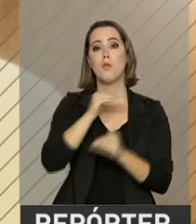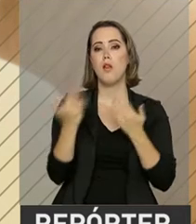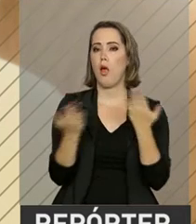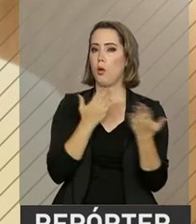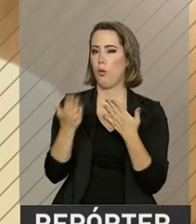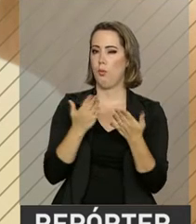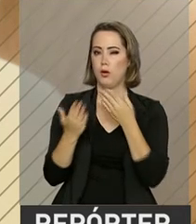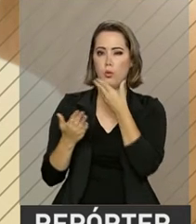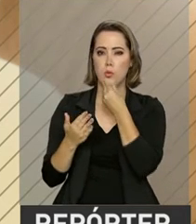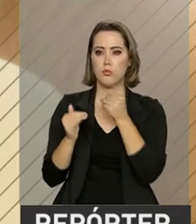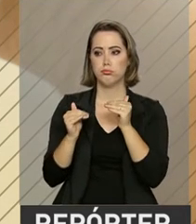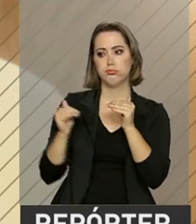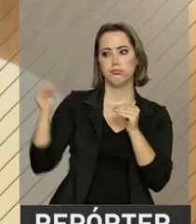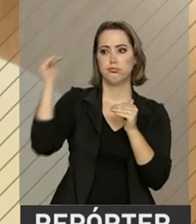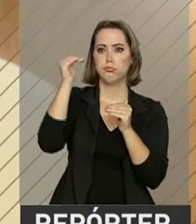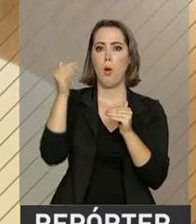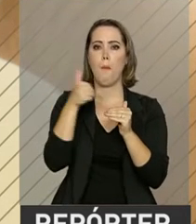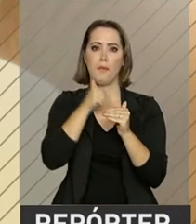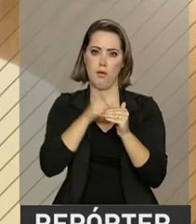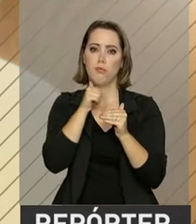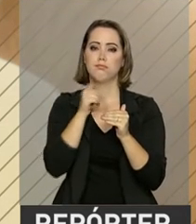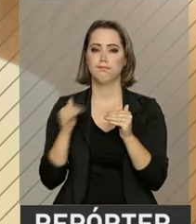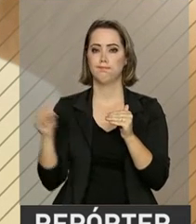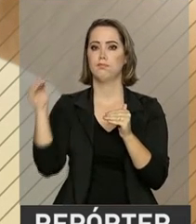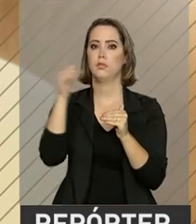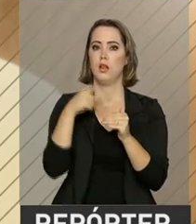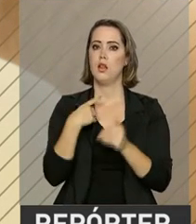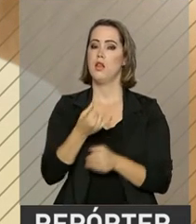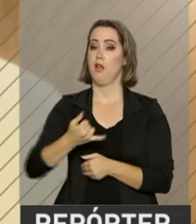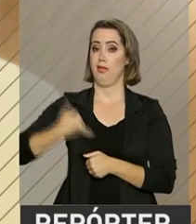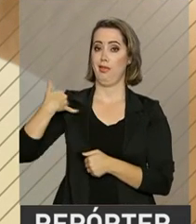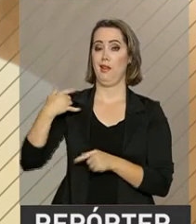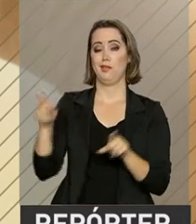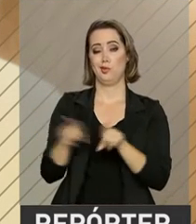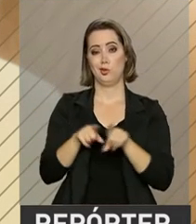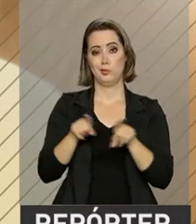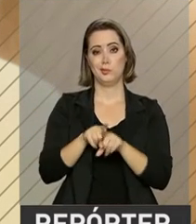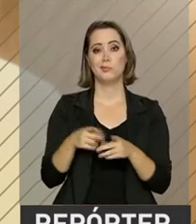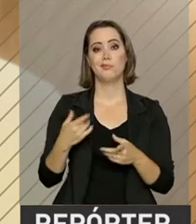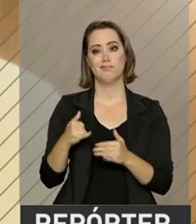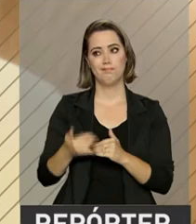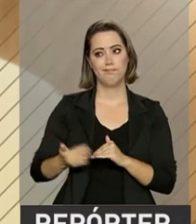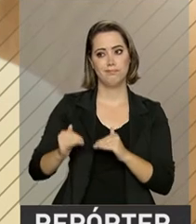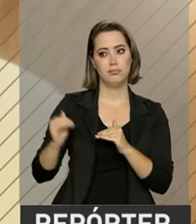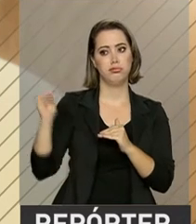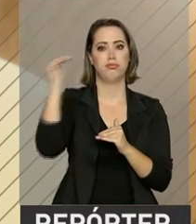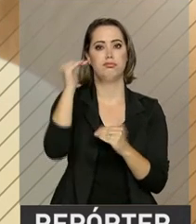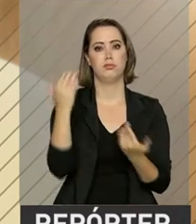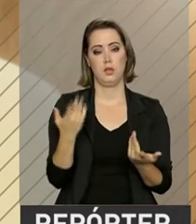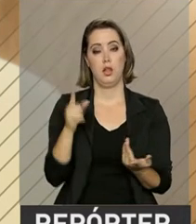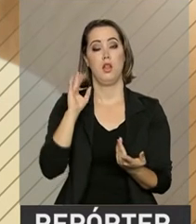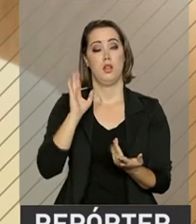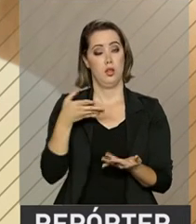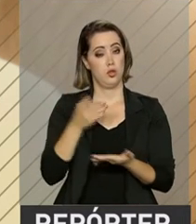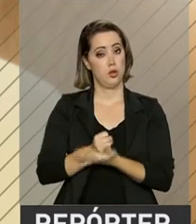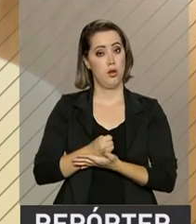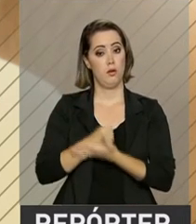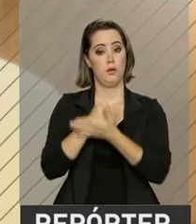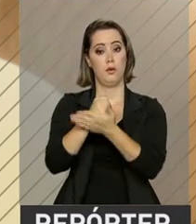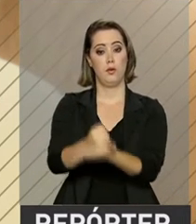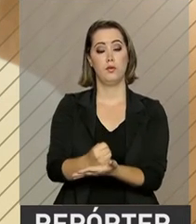e torna mais comum com o avanço da idade o governo federal já oferece pelo programa farmácia